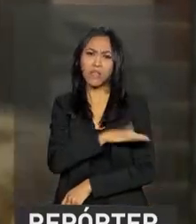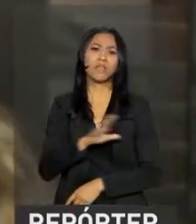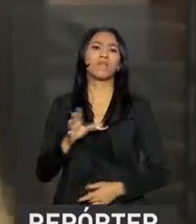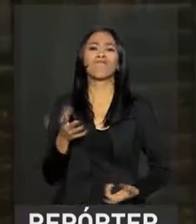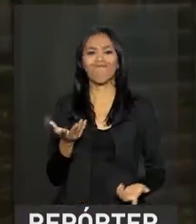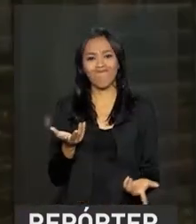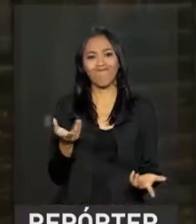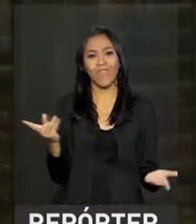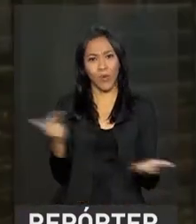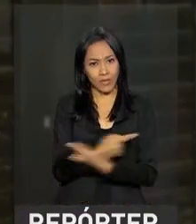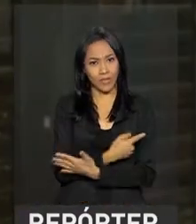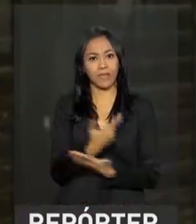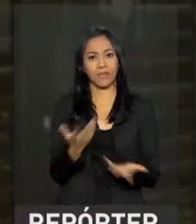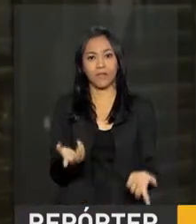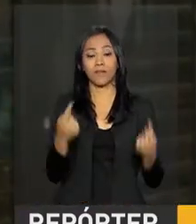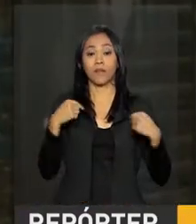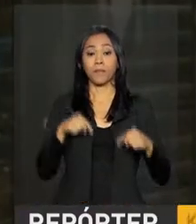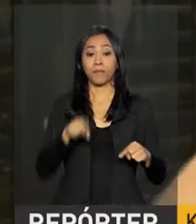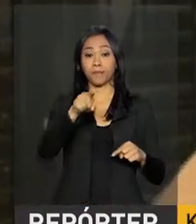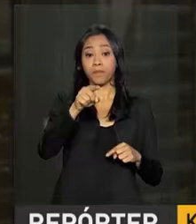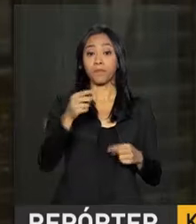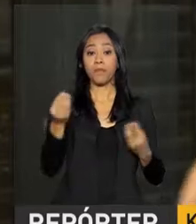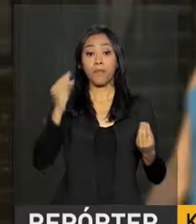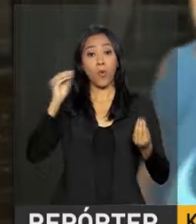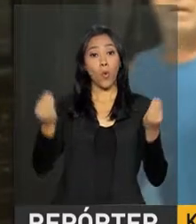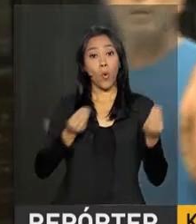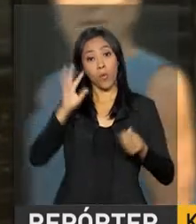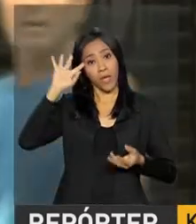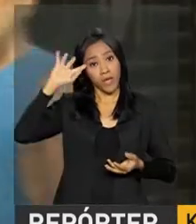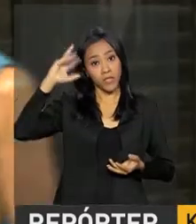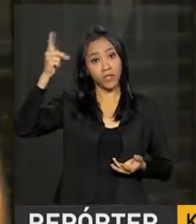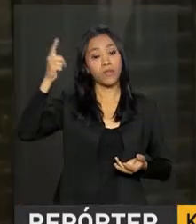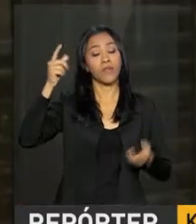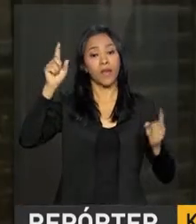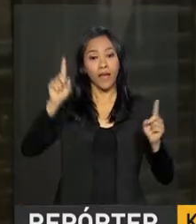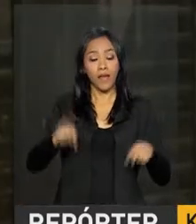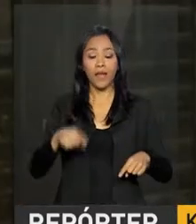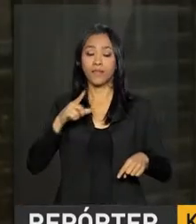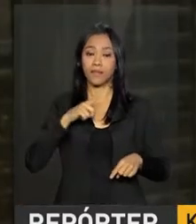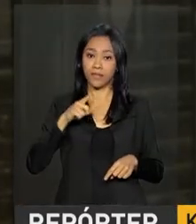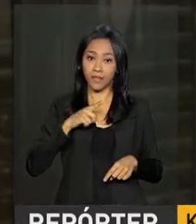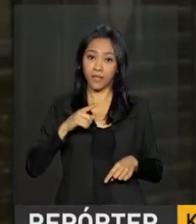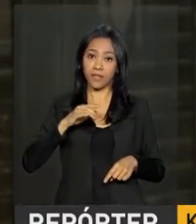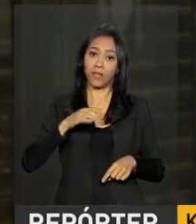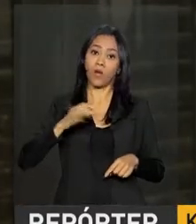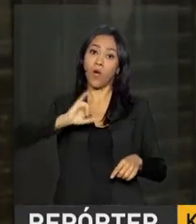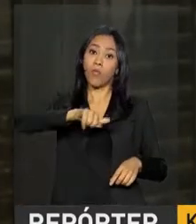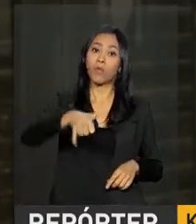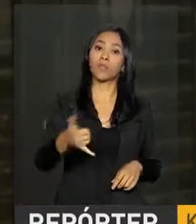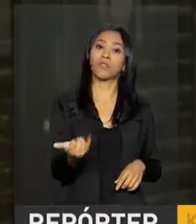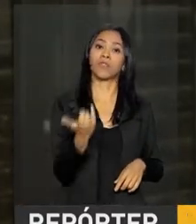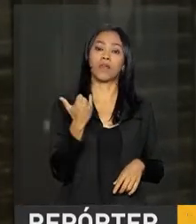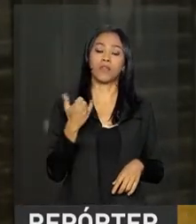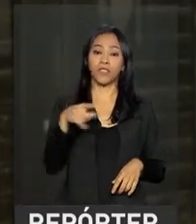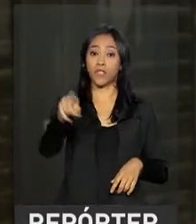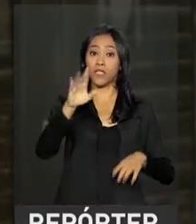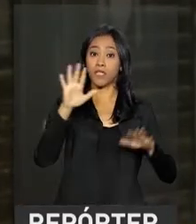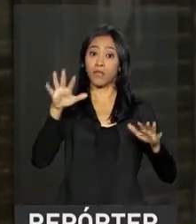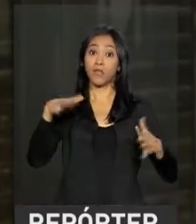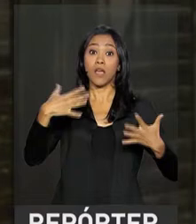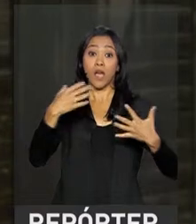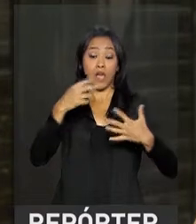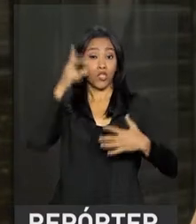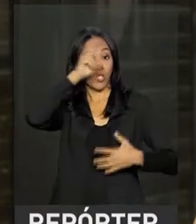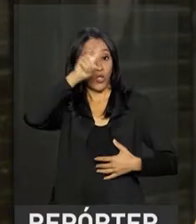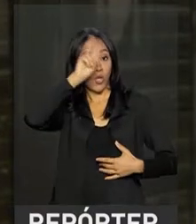setores a solução é ter um espaço aberto e disposição para ouvir o que a gente tem pra falar e ouvir nossas